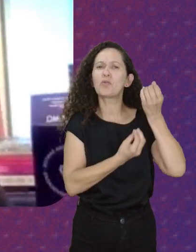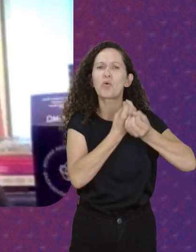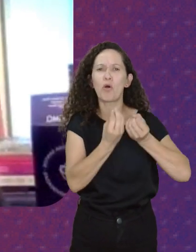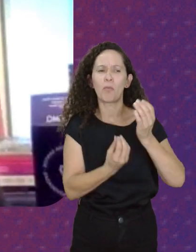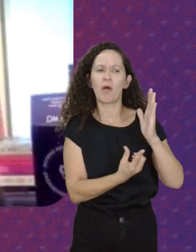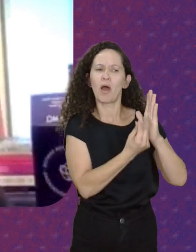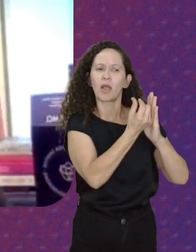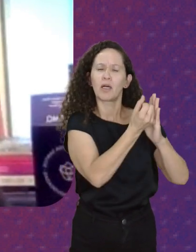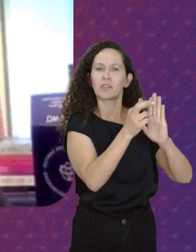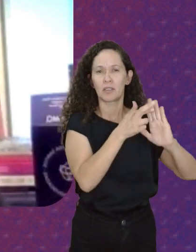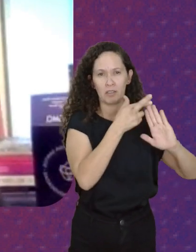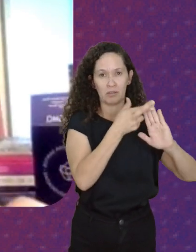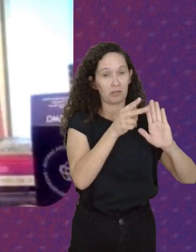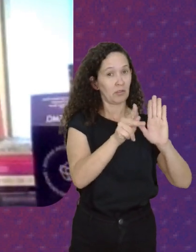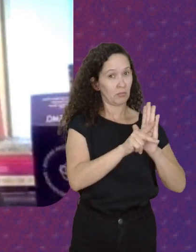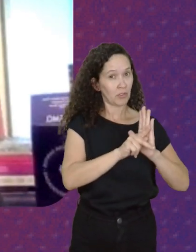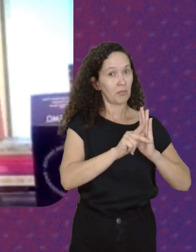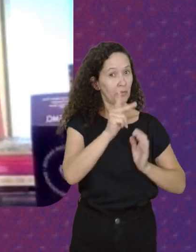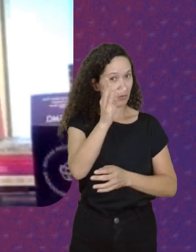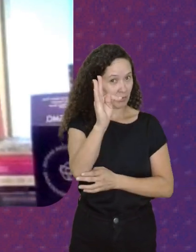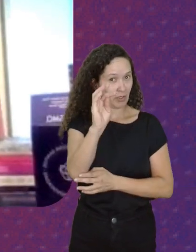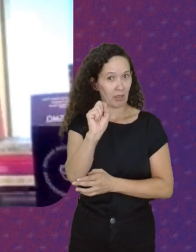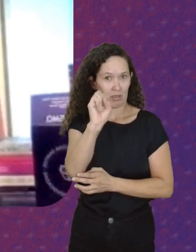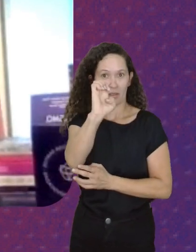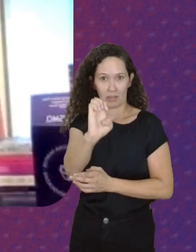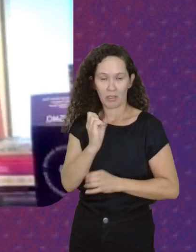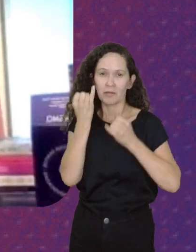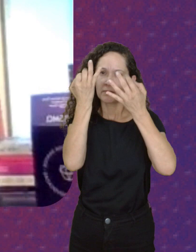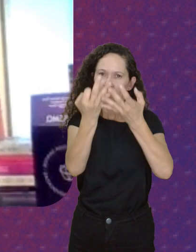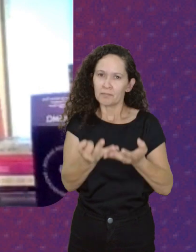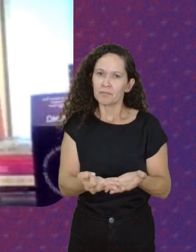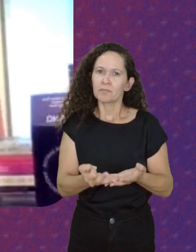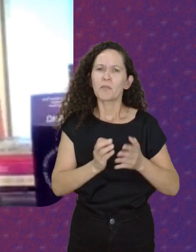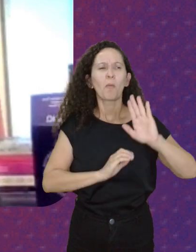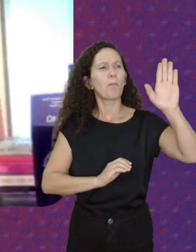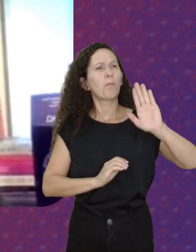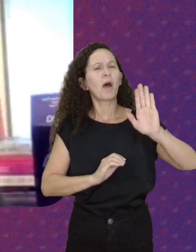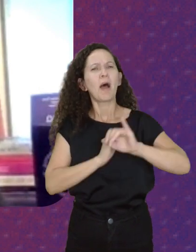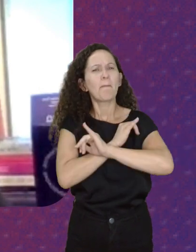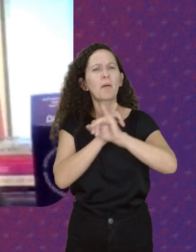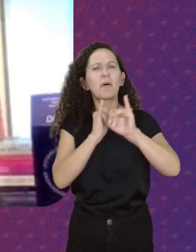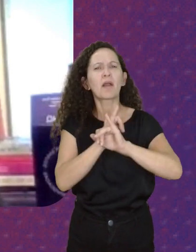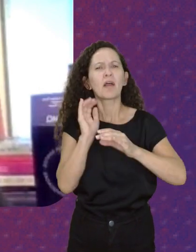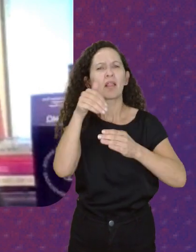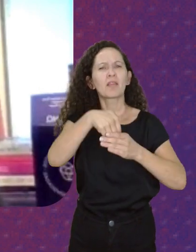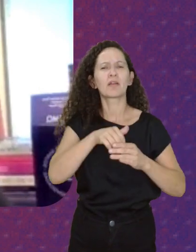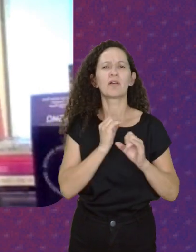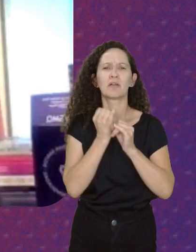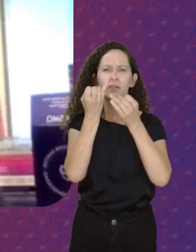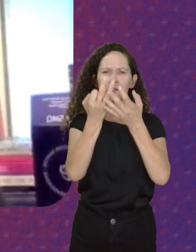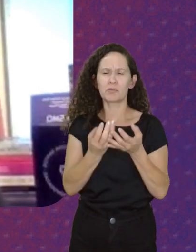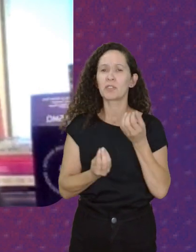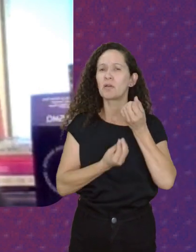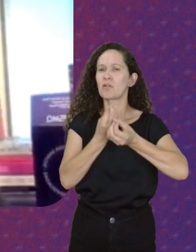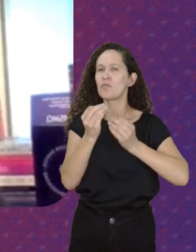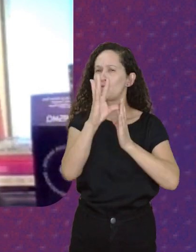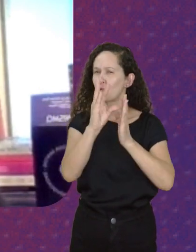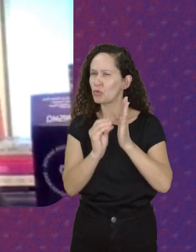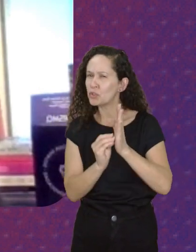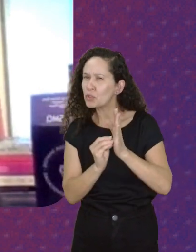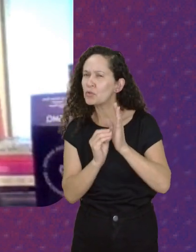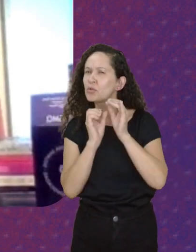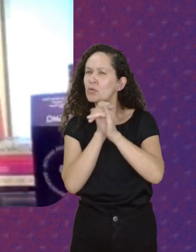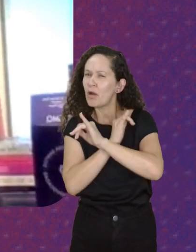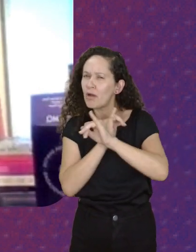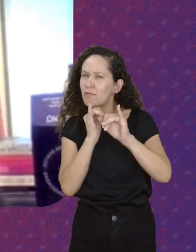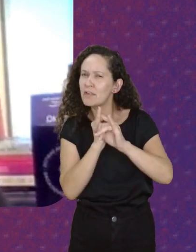própria resolução do TSE, que trata sobre propaganda eleitoral, ela fala sobre impulsionamento de conteúdo na pré-campanha